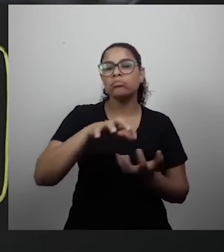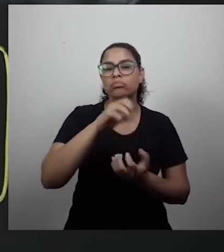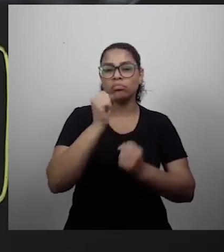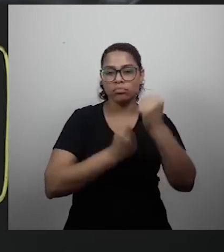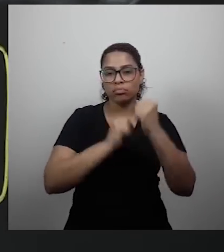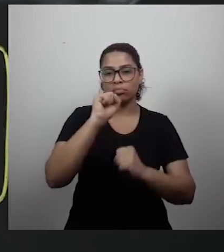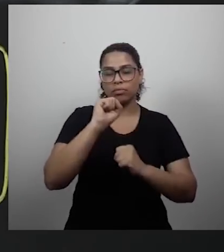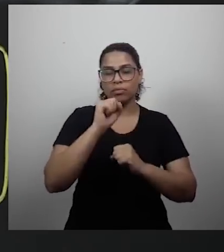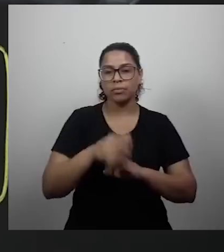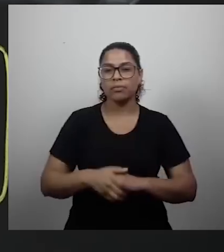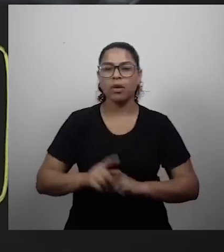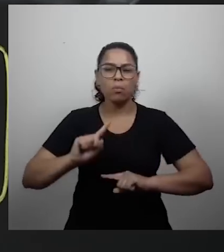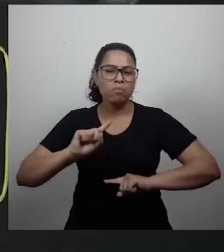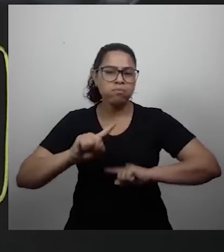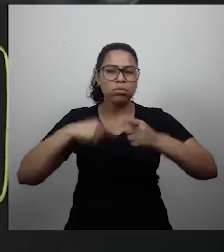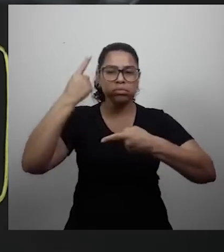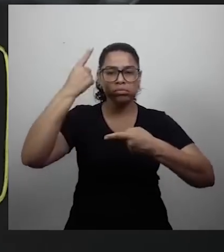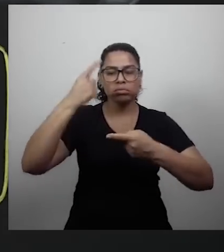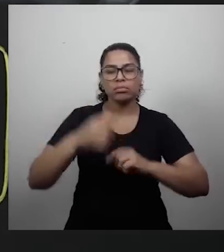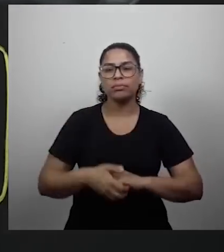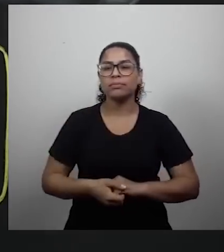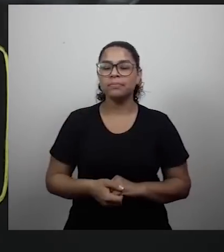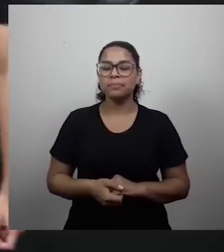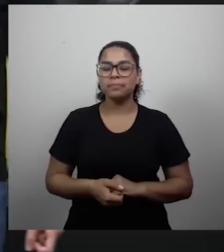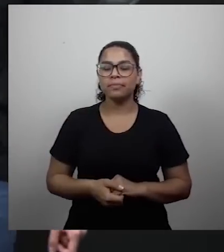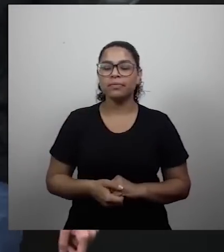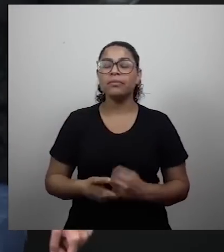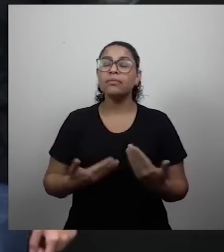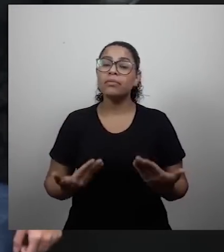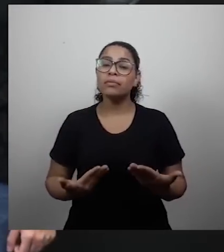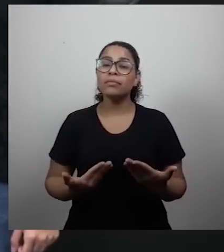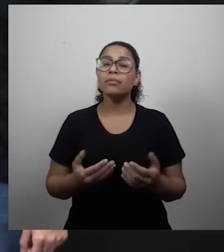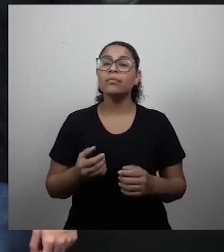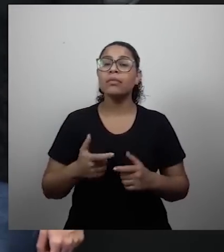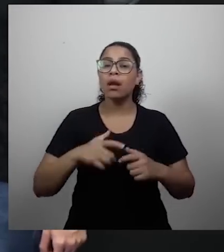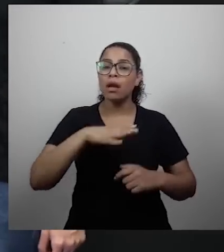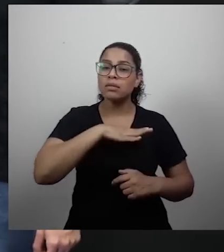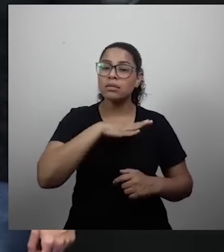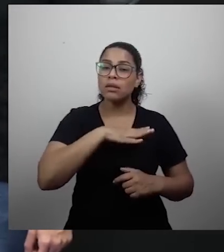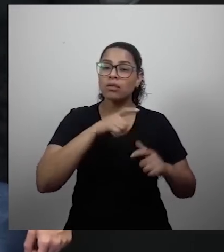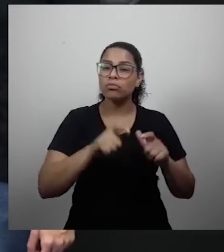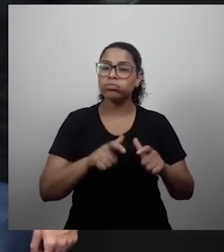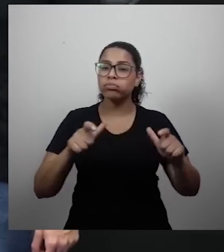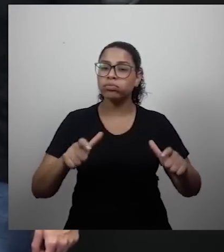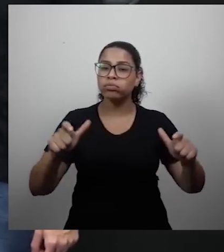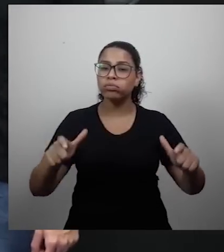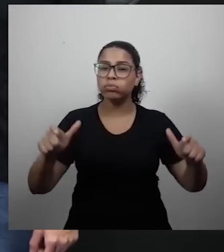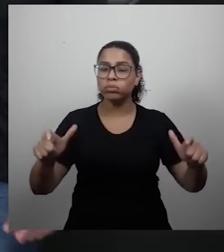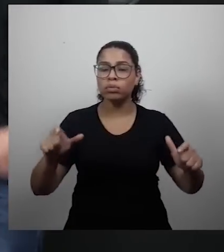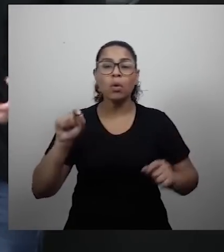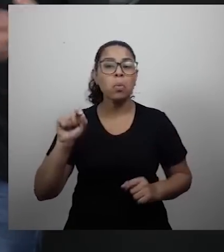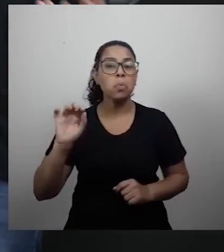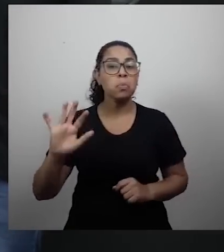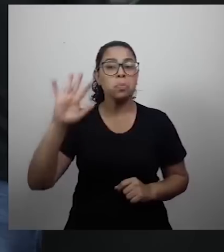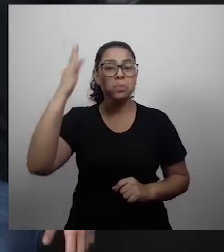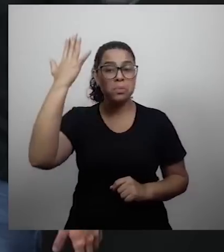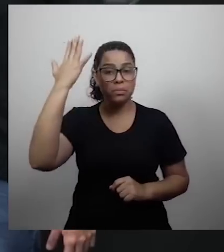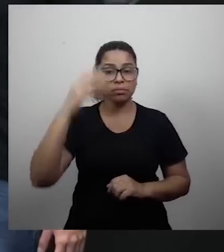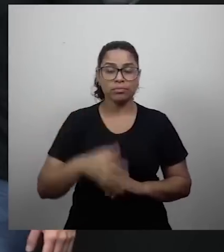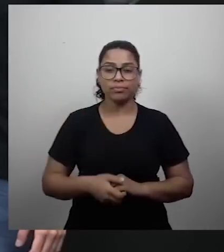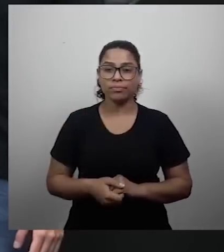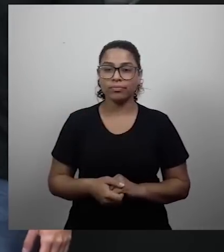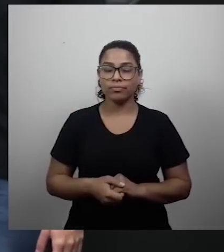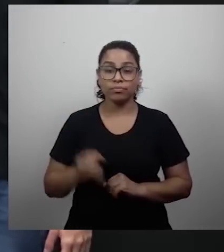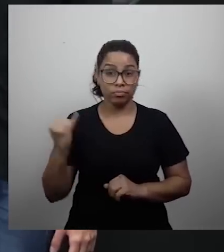consequência muito importante da Revolução Industrial é o crescimento das cidades. Por que acontece? É importante que você